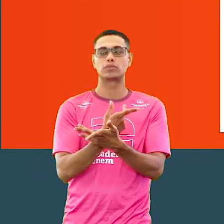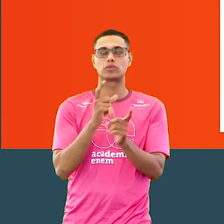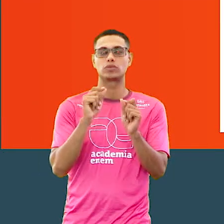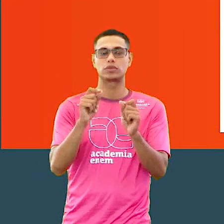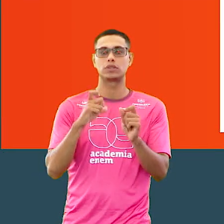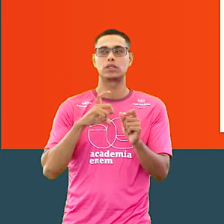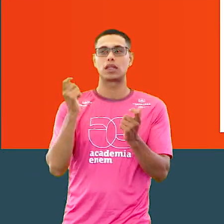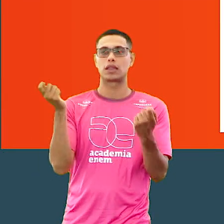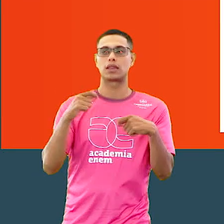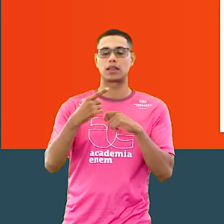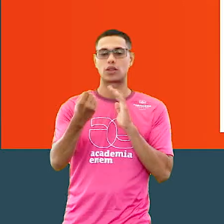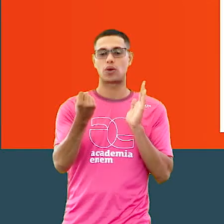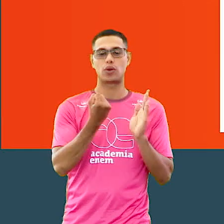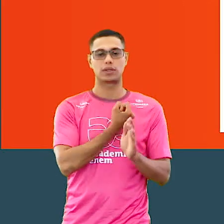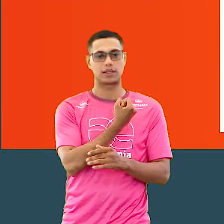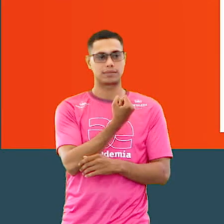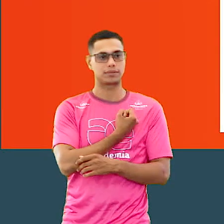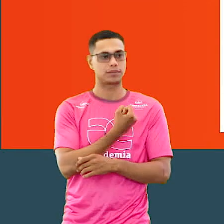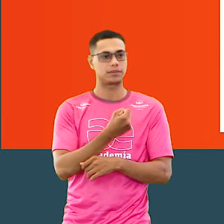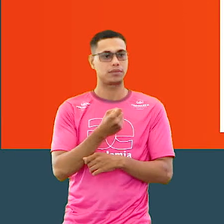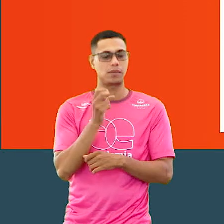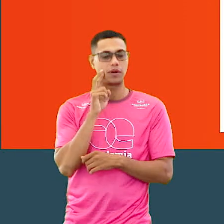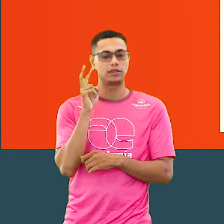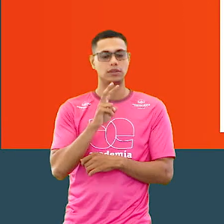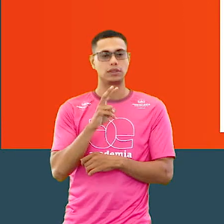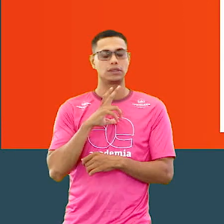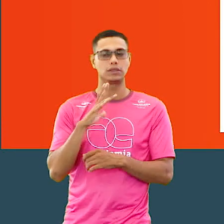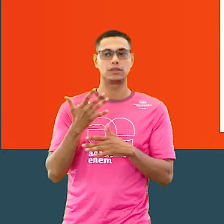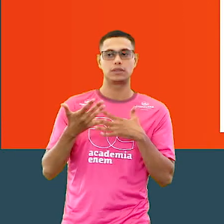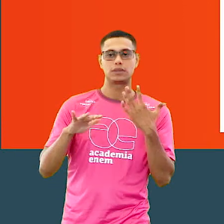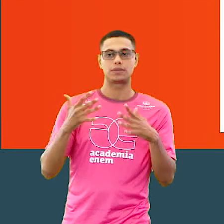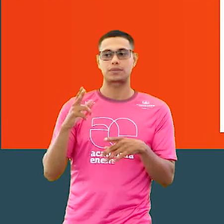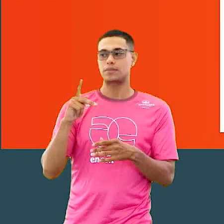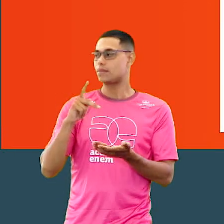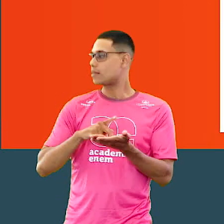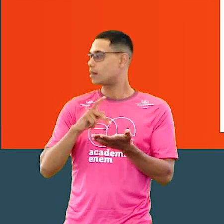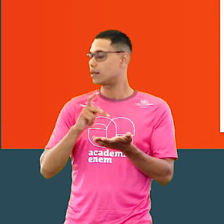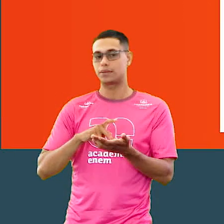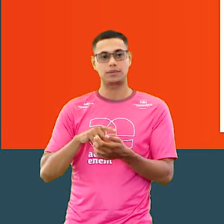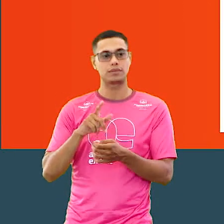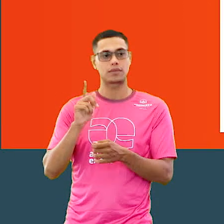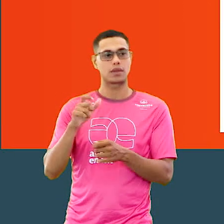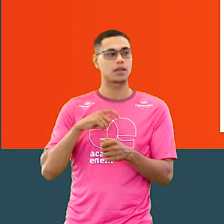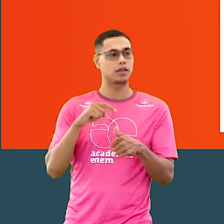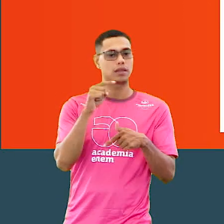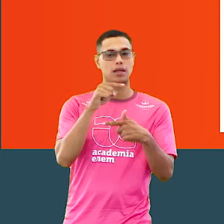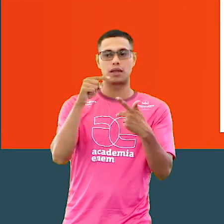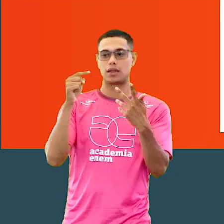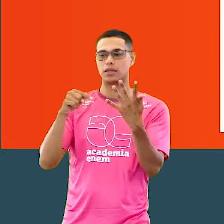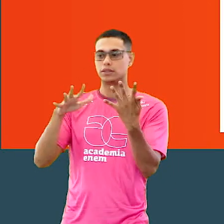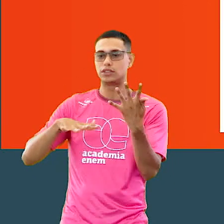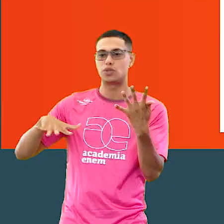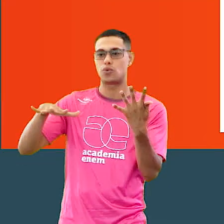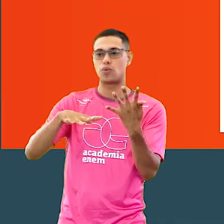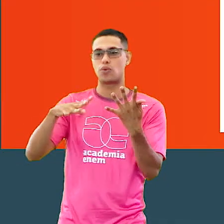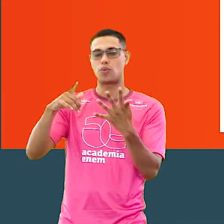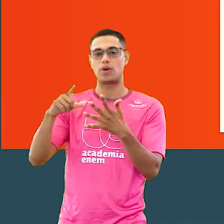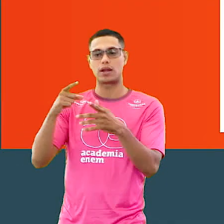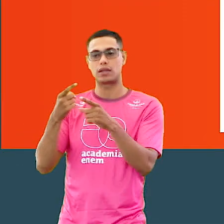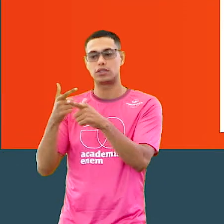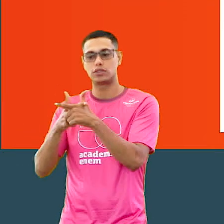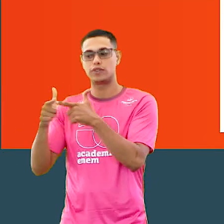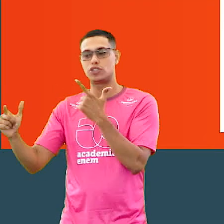Enem, vem o boletim de vocês, vem a média. E a média é o quê? As 5 áreas, a soma das 5 áreas dividido por